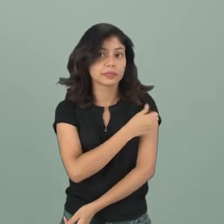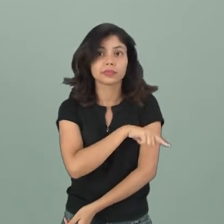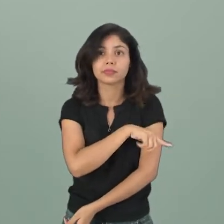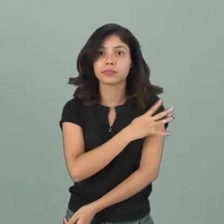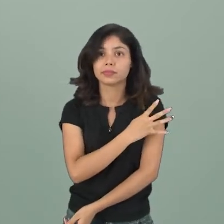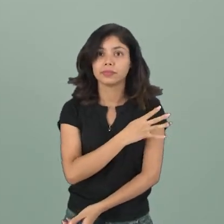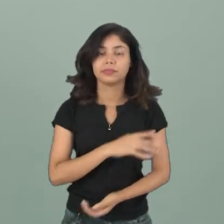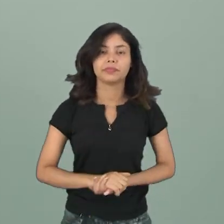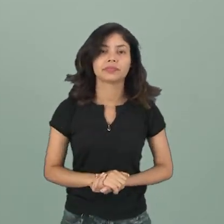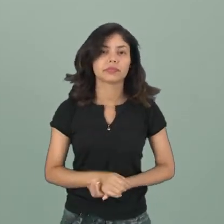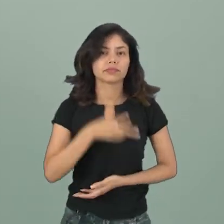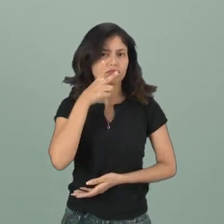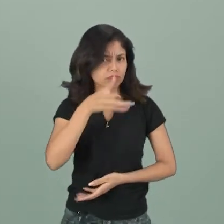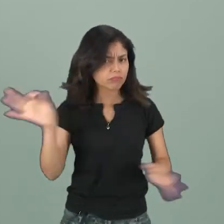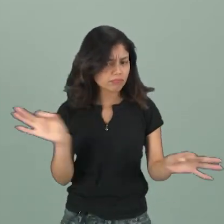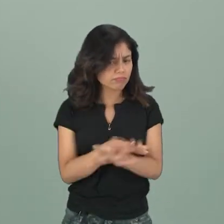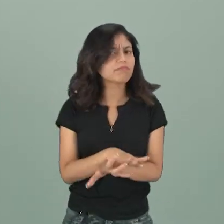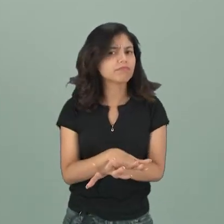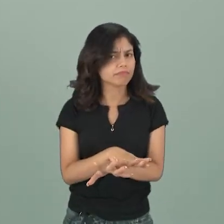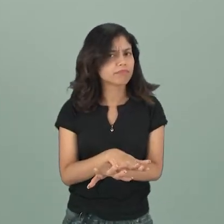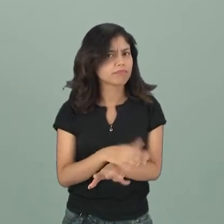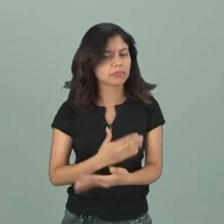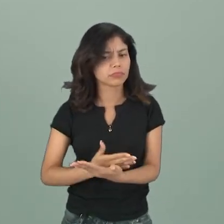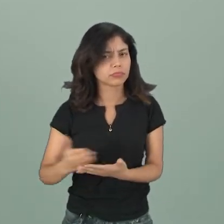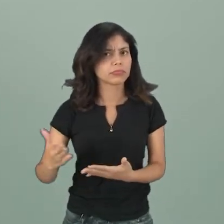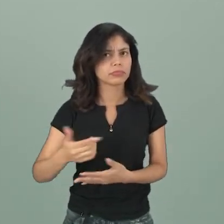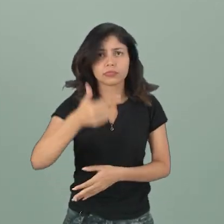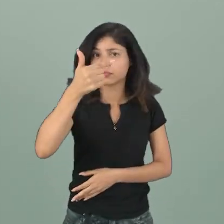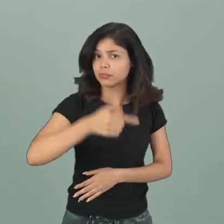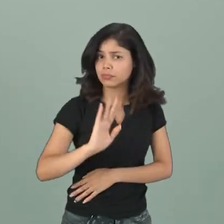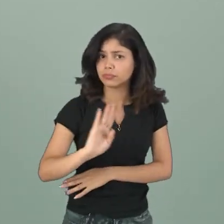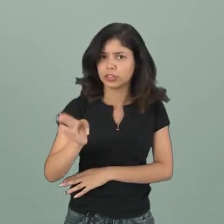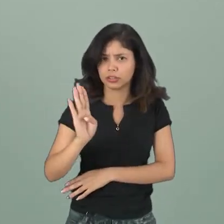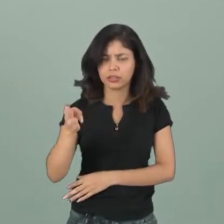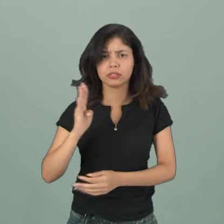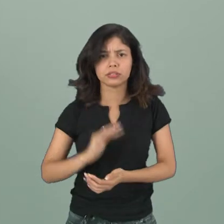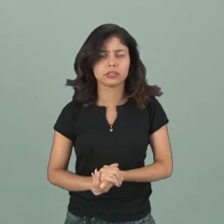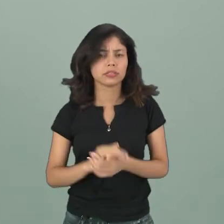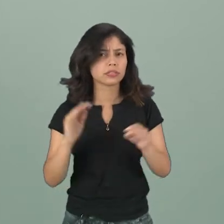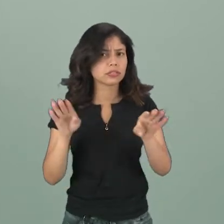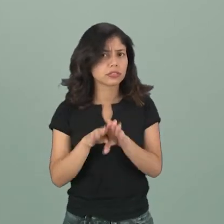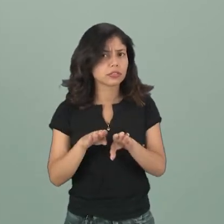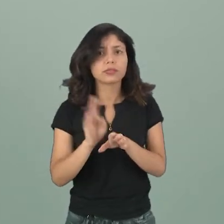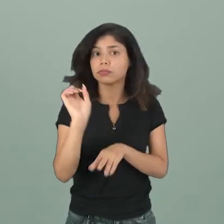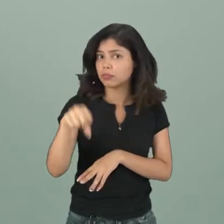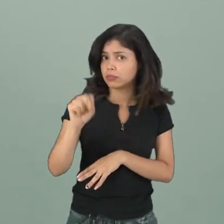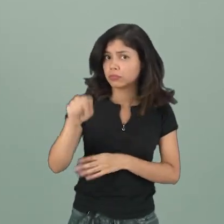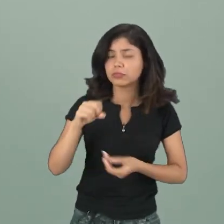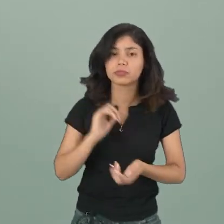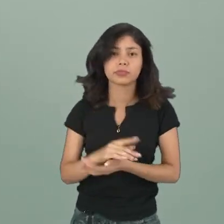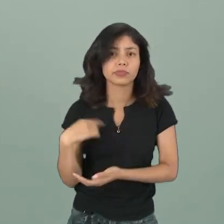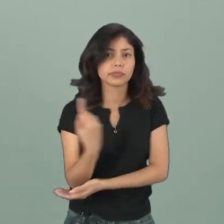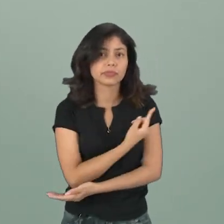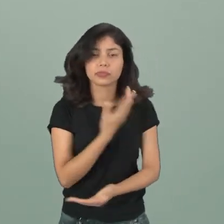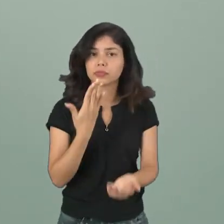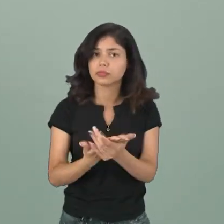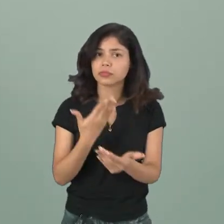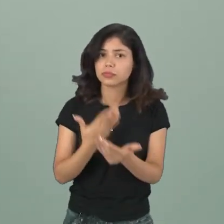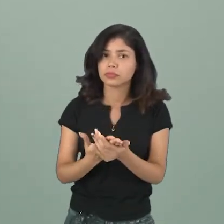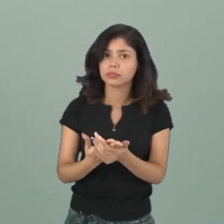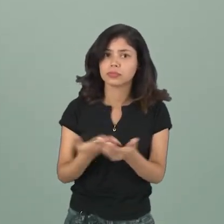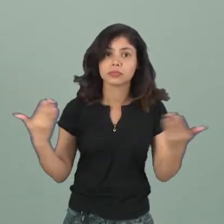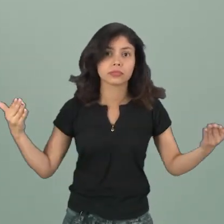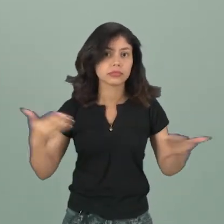ensino fundamental. Você já está pronto para o início do segundo bimestre? Se você disse que sim, então o nosso estudo de hoje